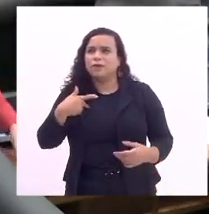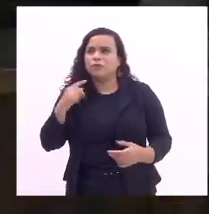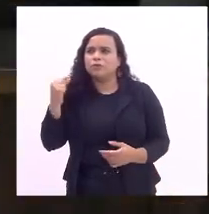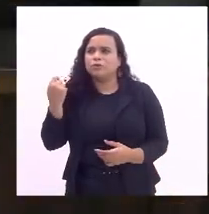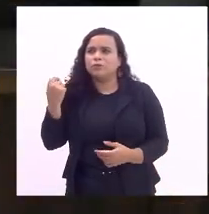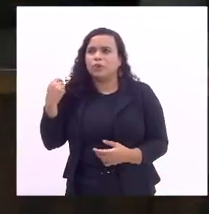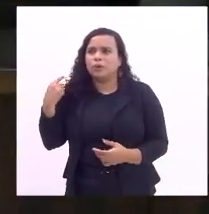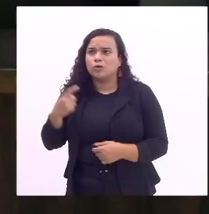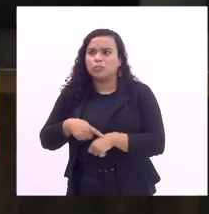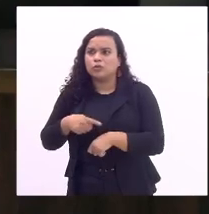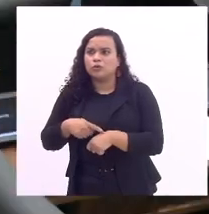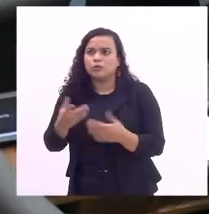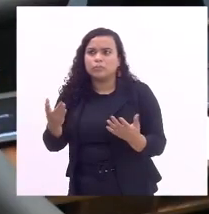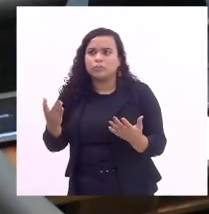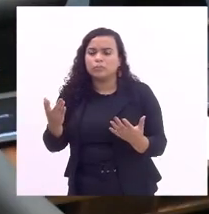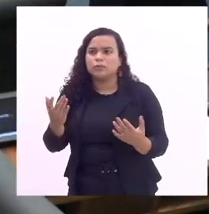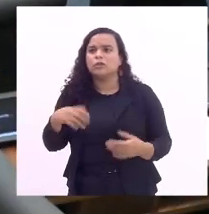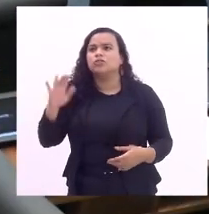Deputado Chico Machado.